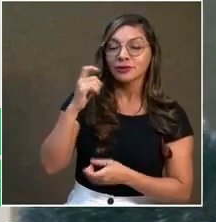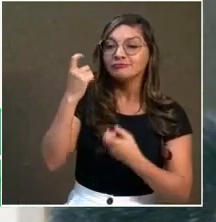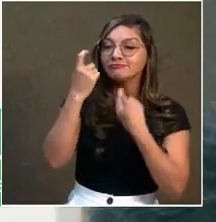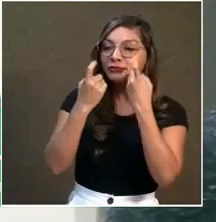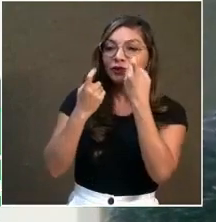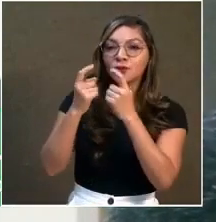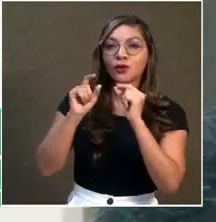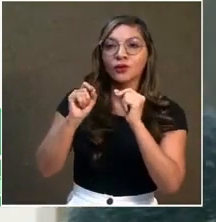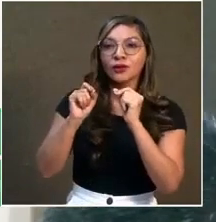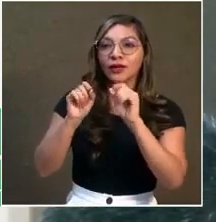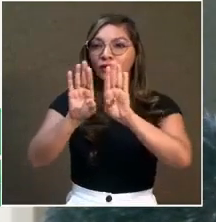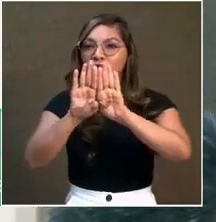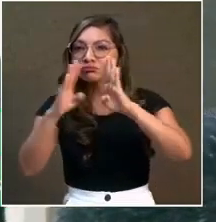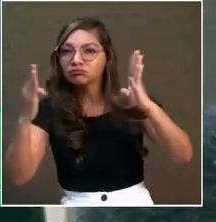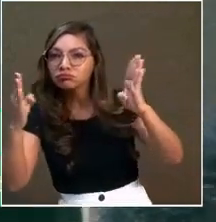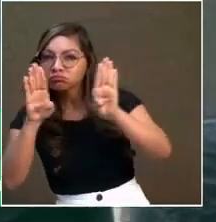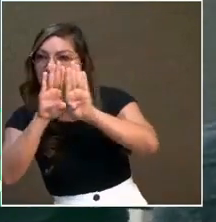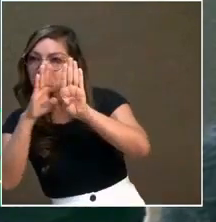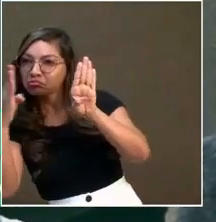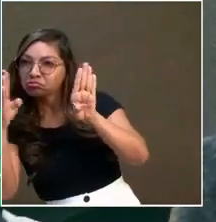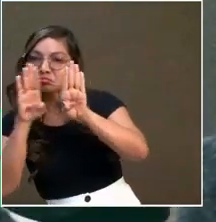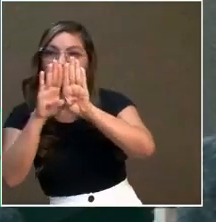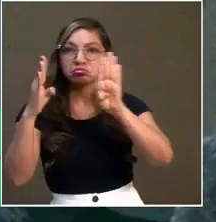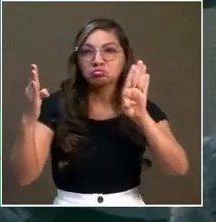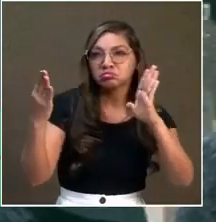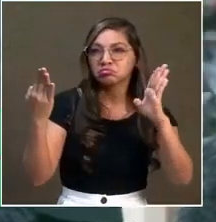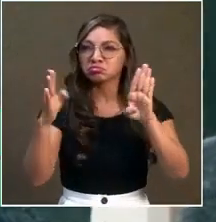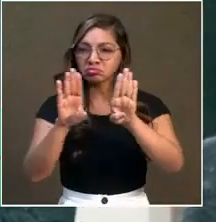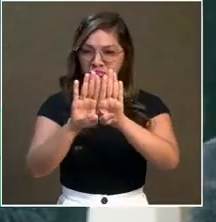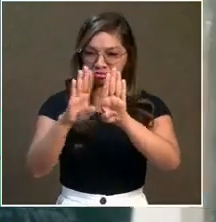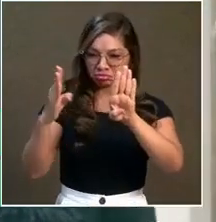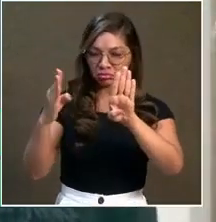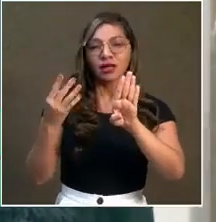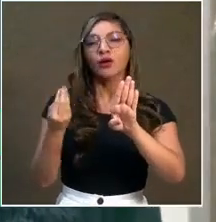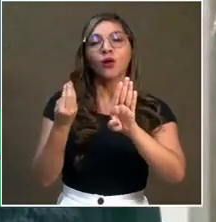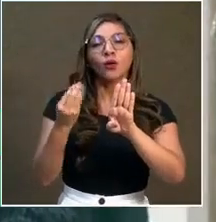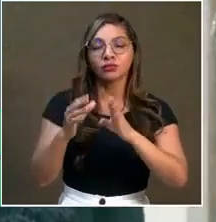preocupou, inclusive, com a janela ali, porque a janela não tinha